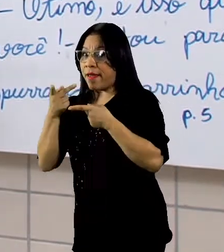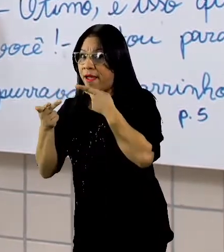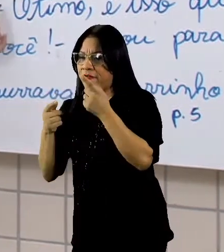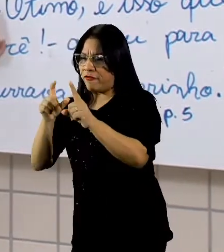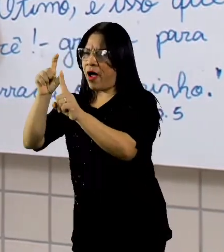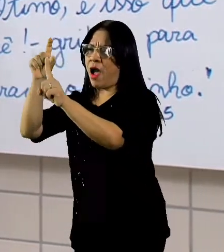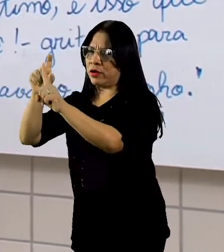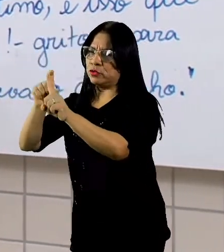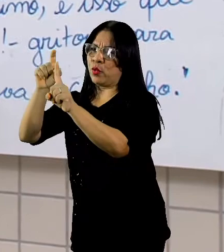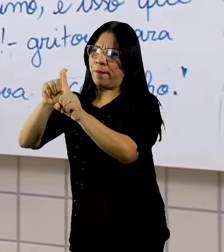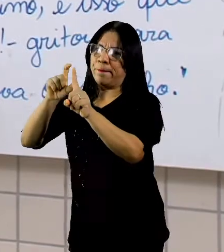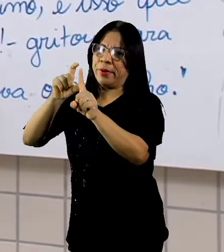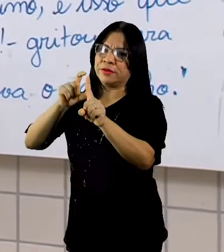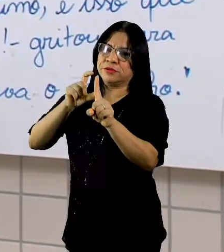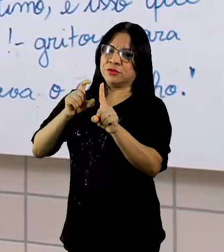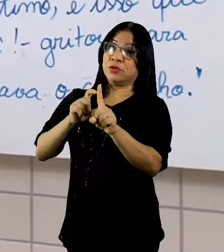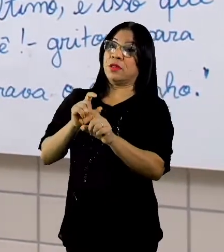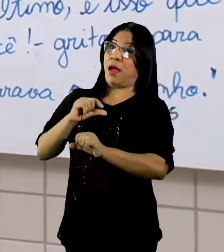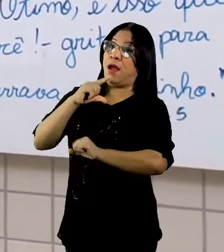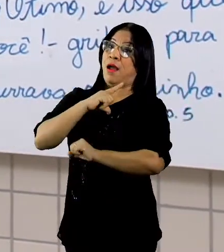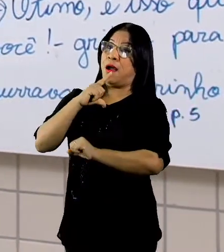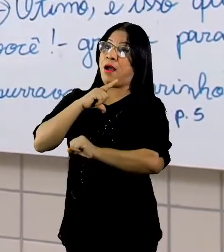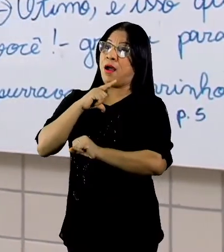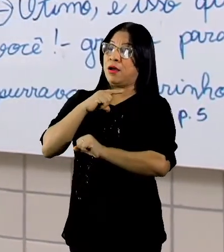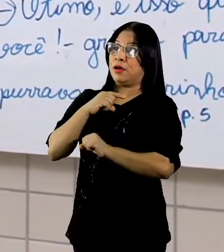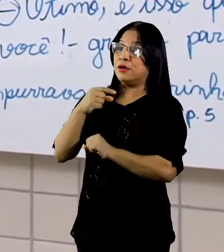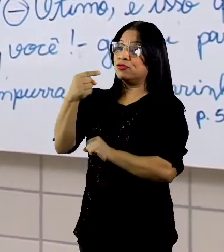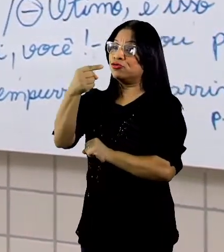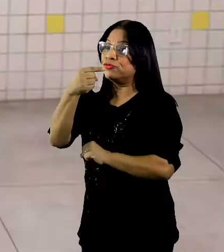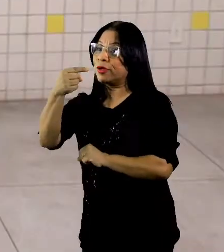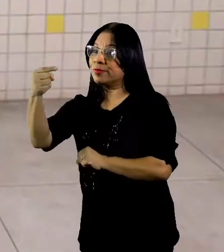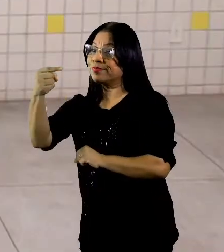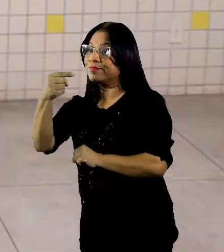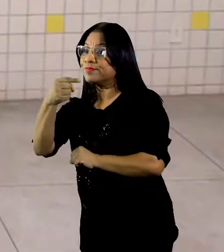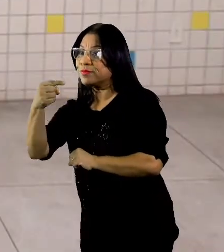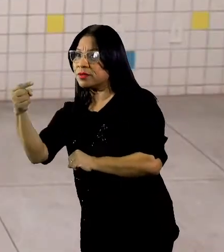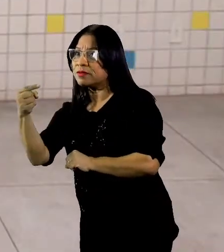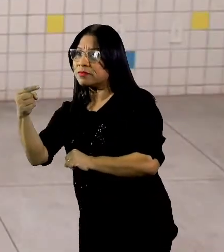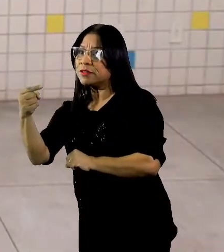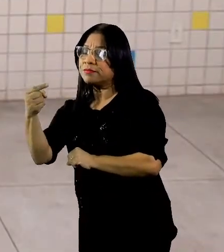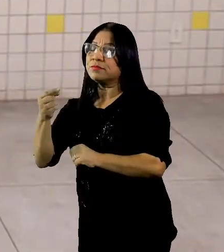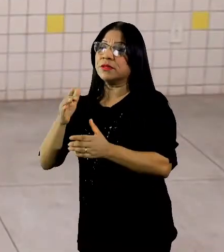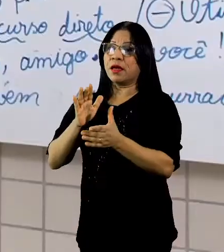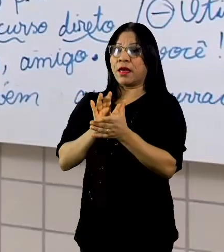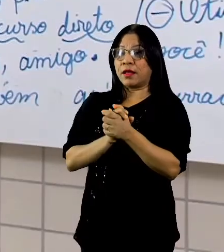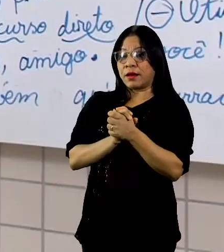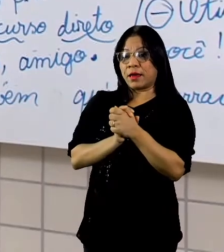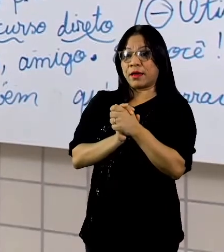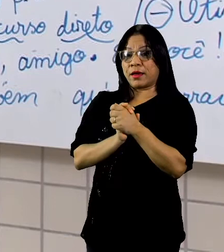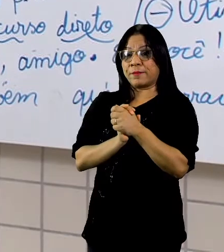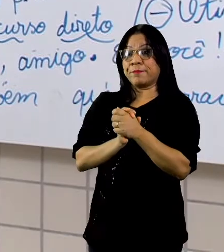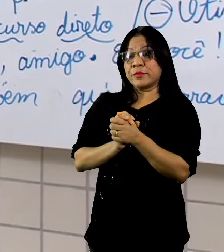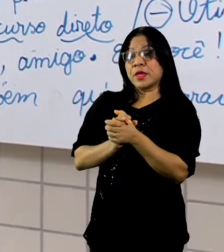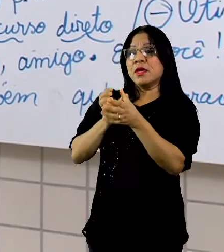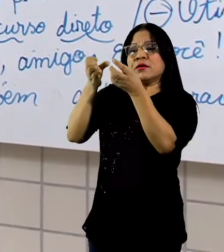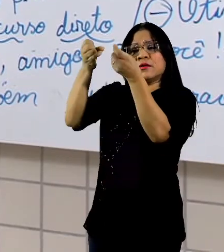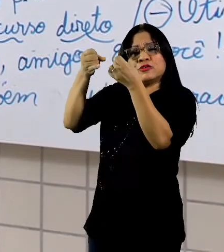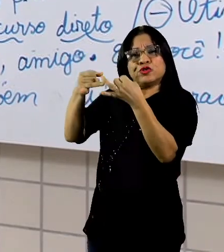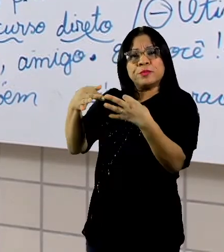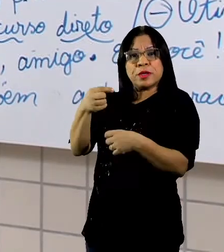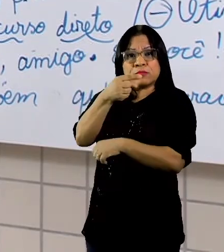por travessão. É um sinal de pontuação que tem como função